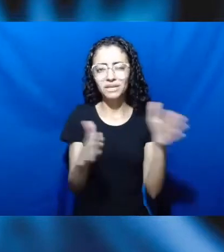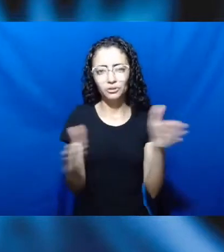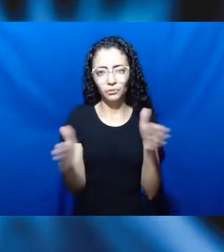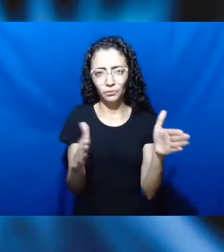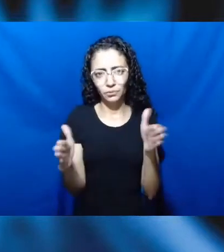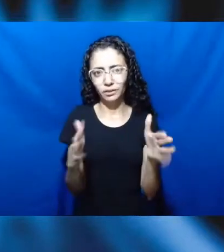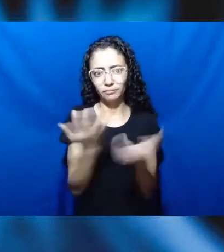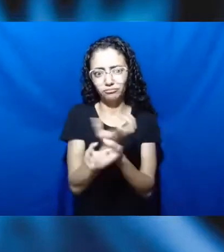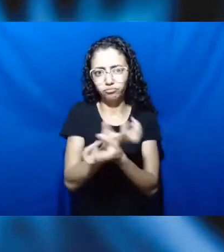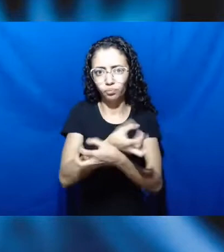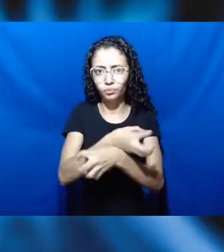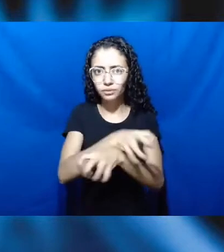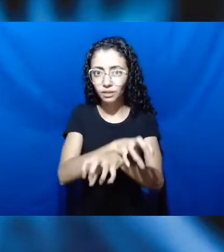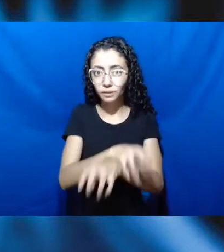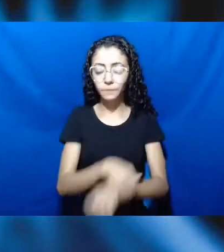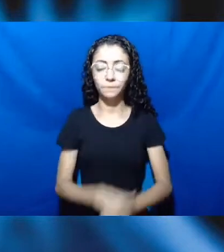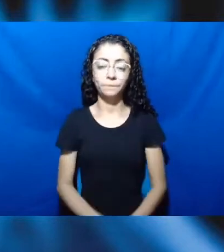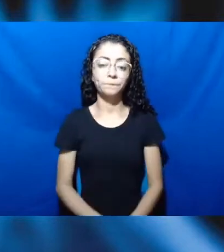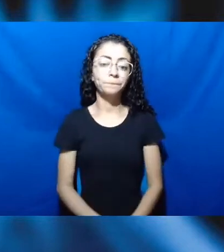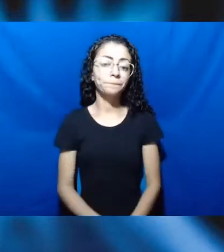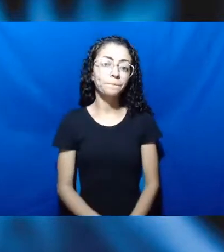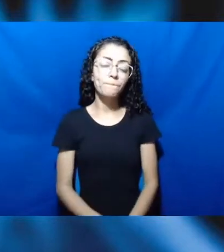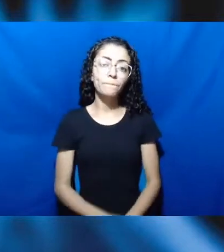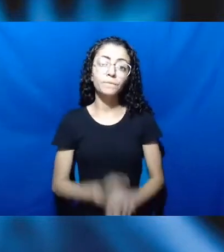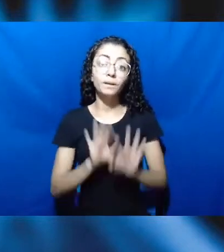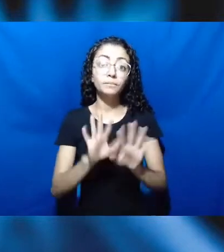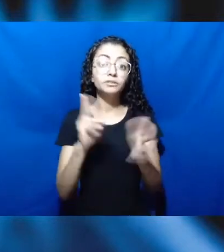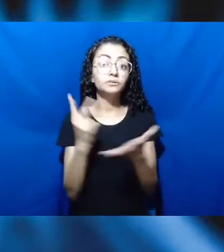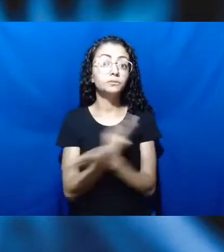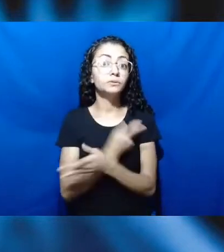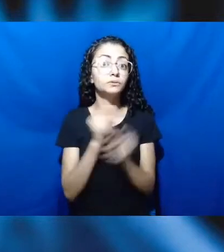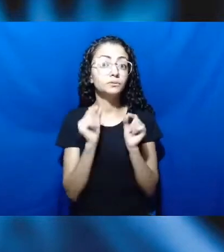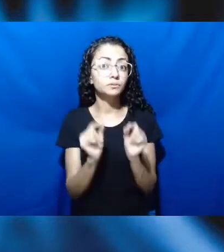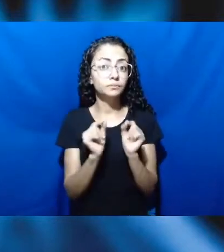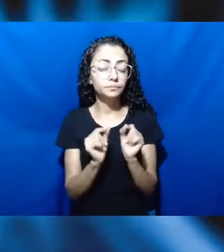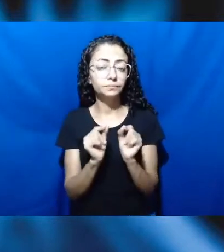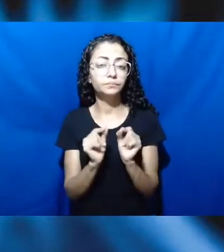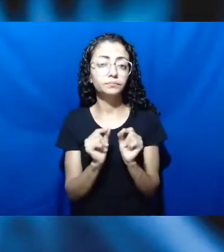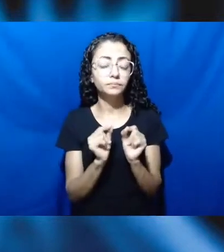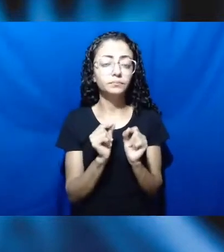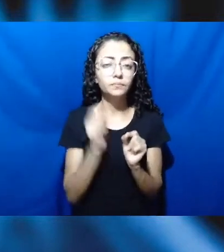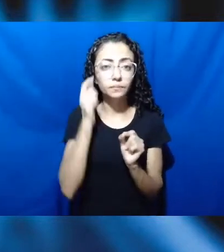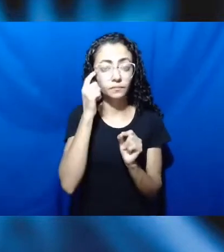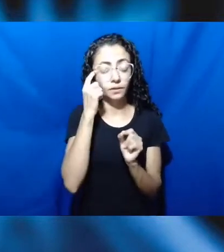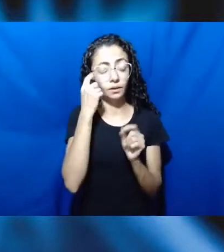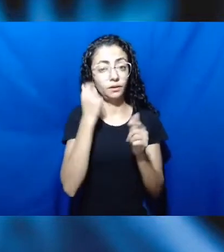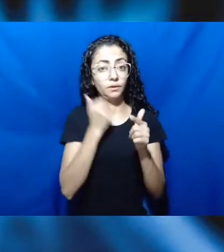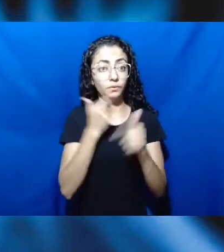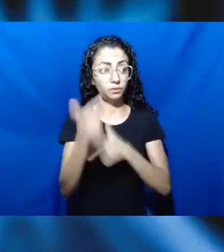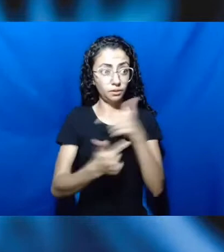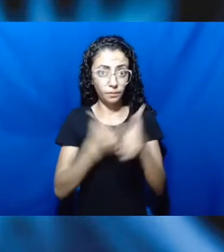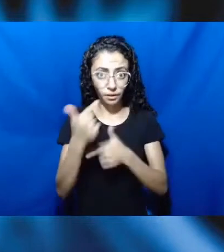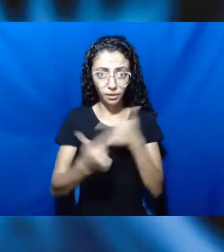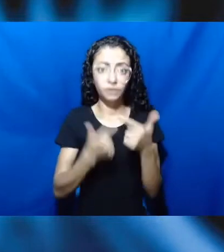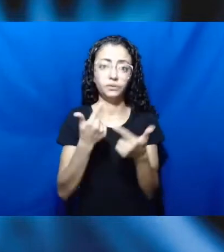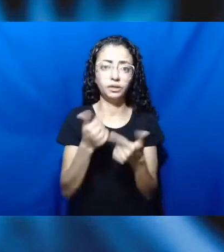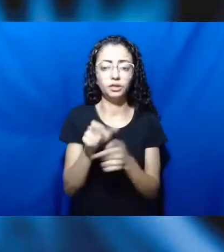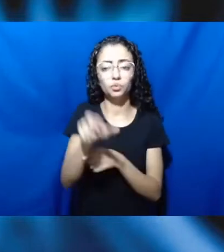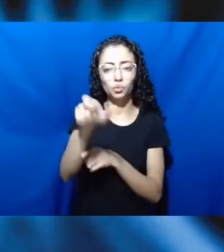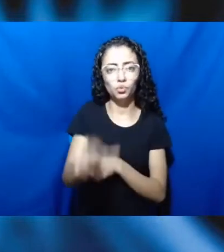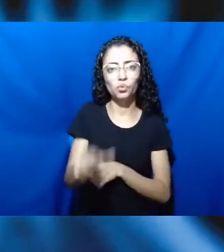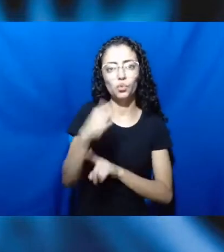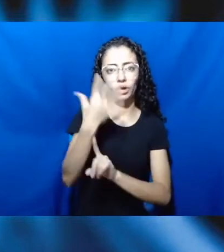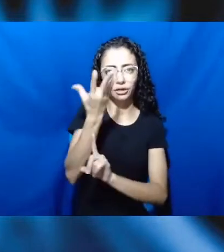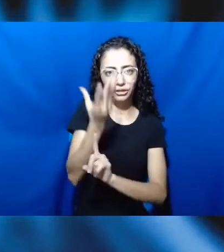seca. O que acontece é que o trabalho do nosso amigo Soren, o